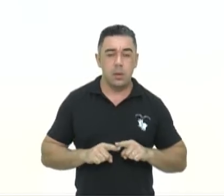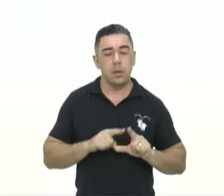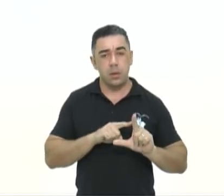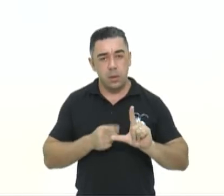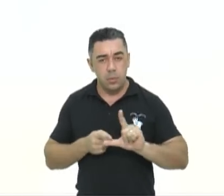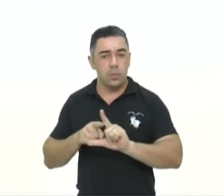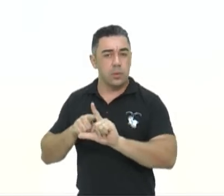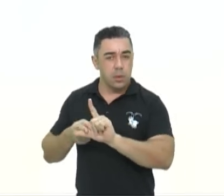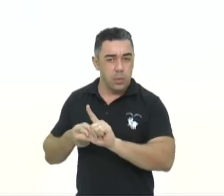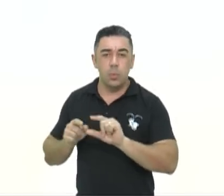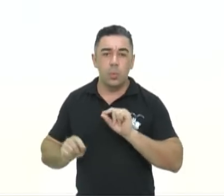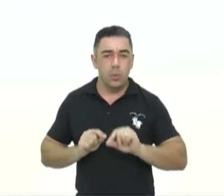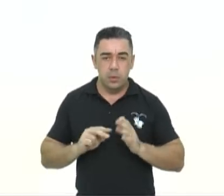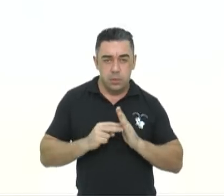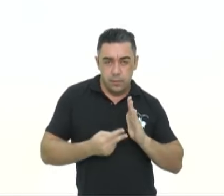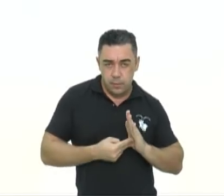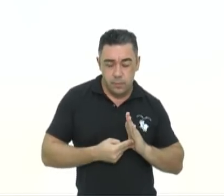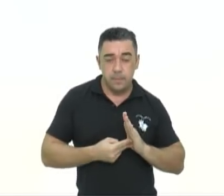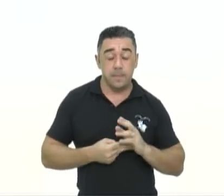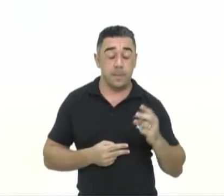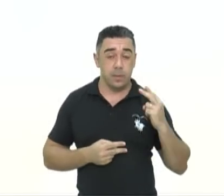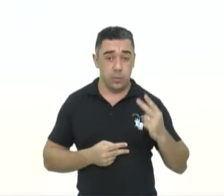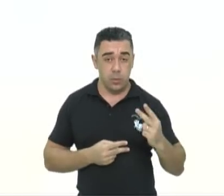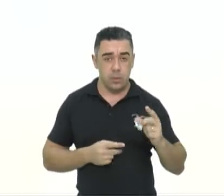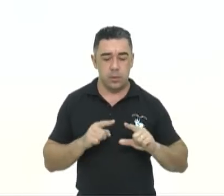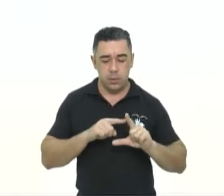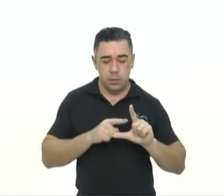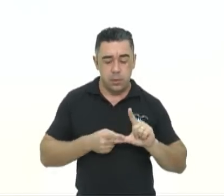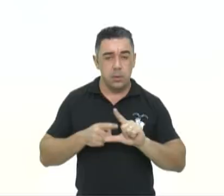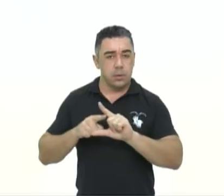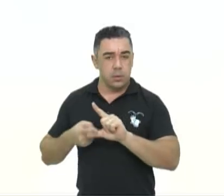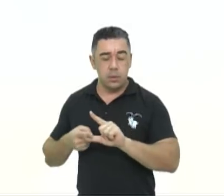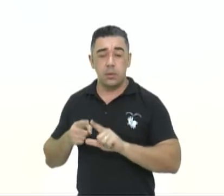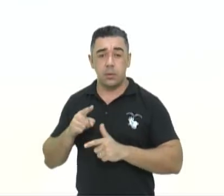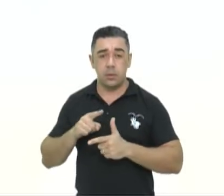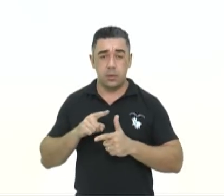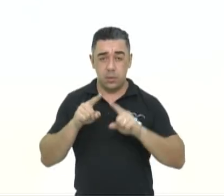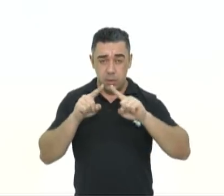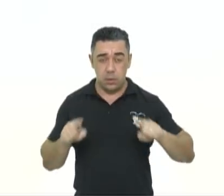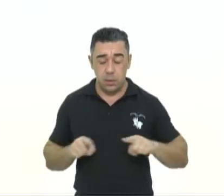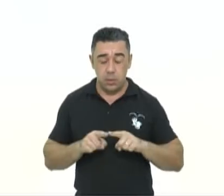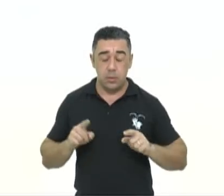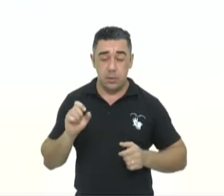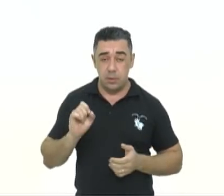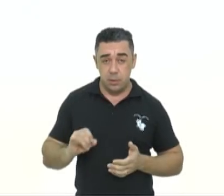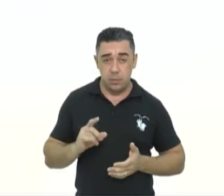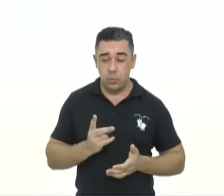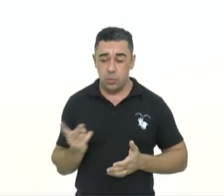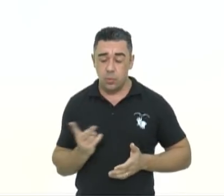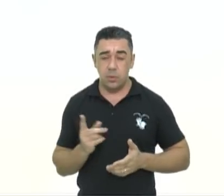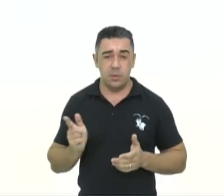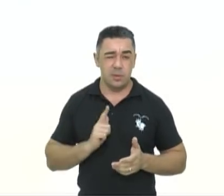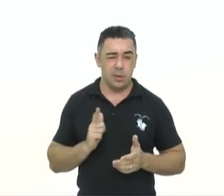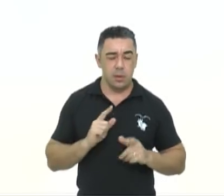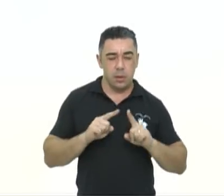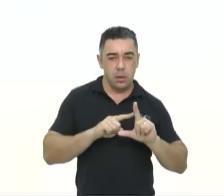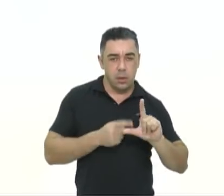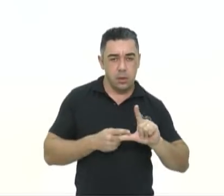que isso quer dizer? Que 2 triângulos são semelhantes se eles possuírem 2